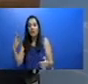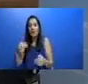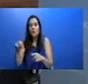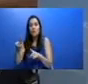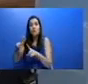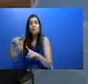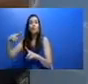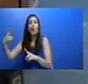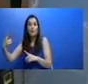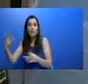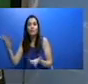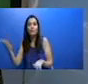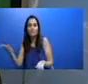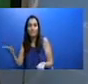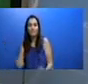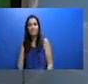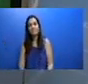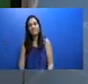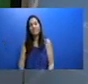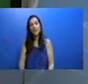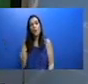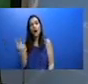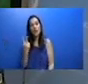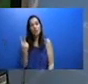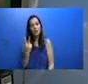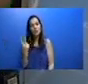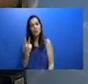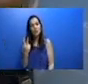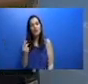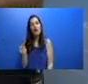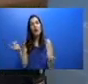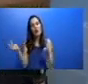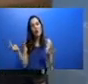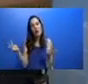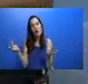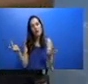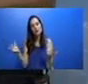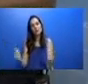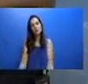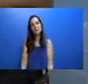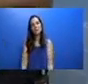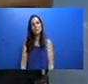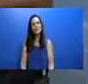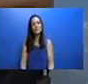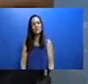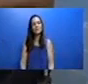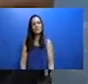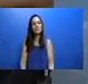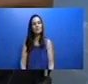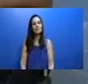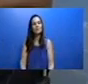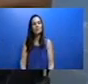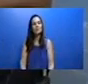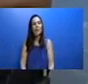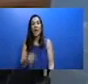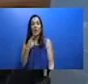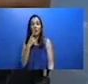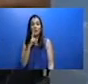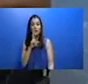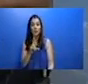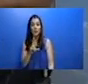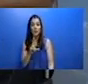preço. Isso significa dizer que as duas têm o mesmo preço, bom? Então, olha